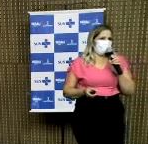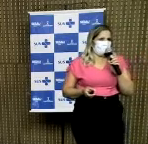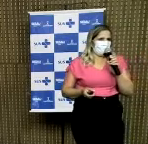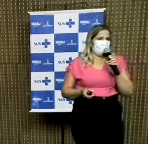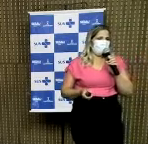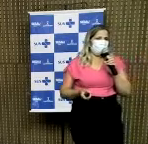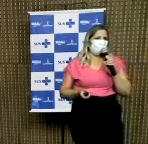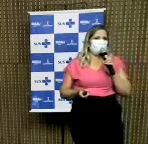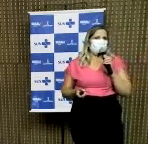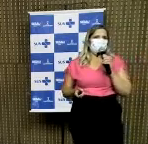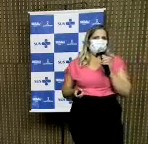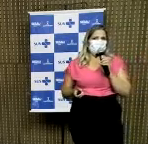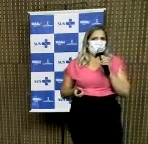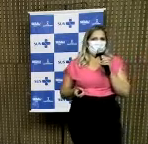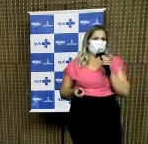de abrangência.